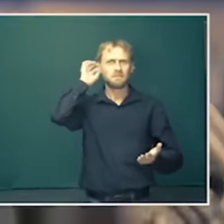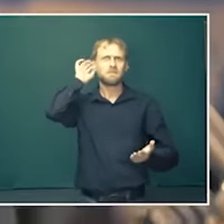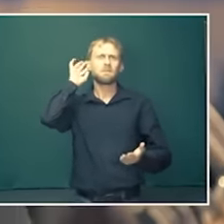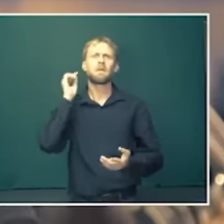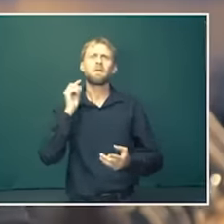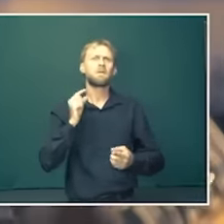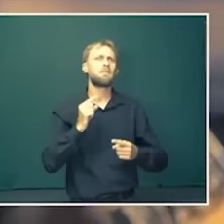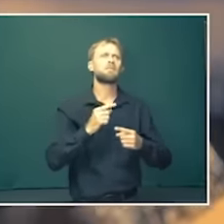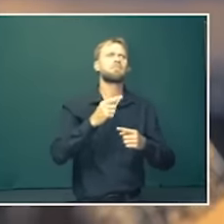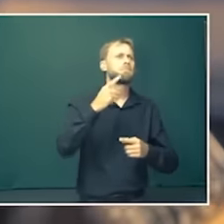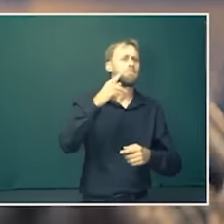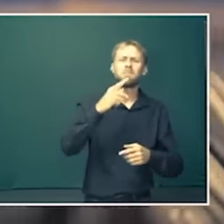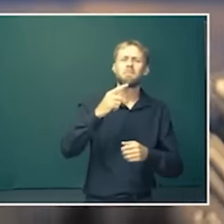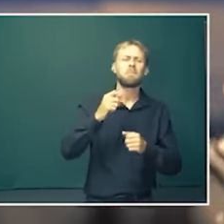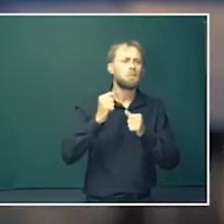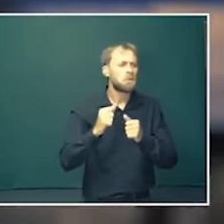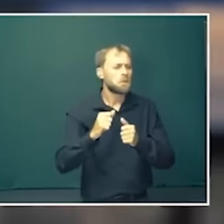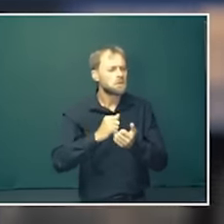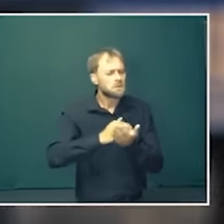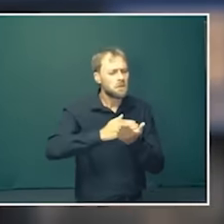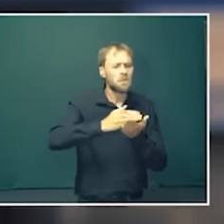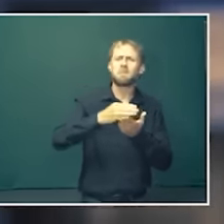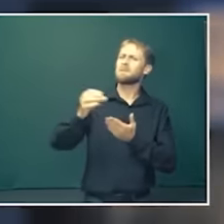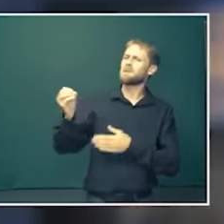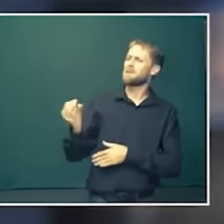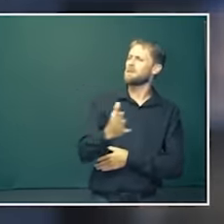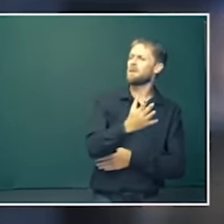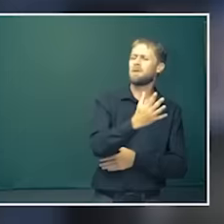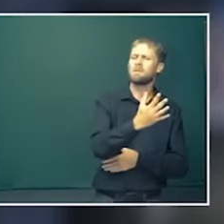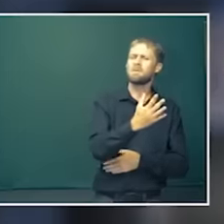meu, por você posso começar de zero.